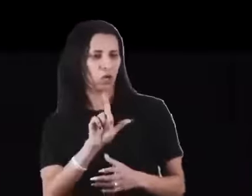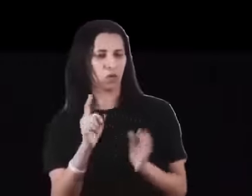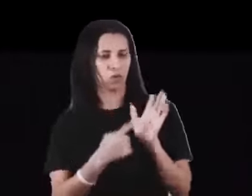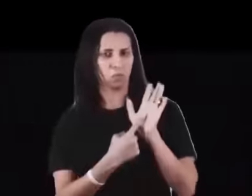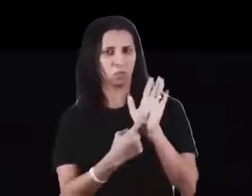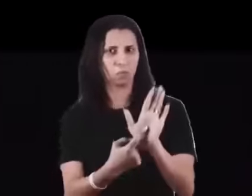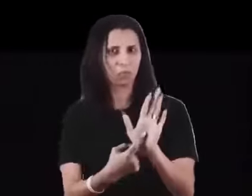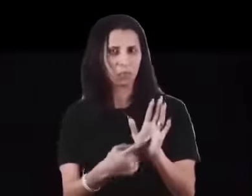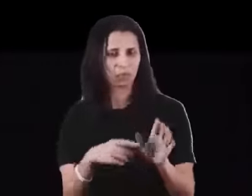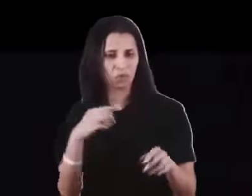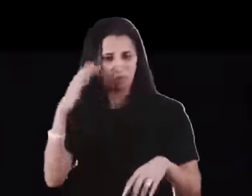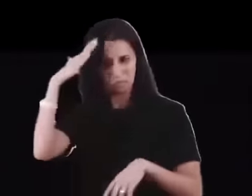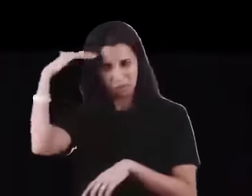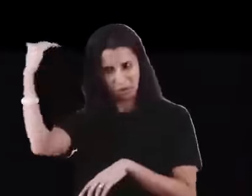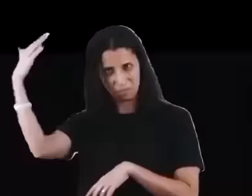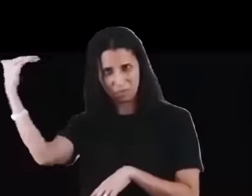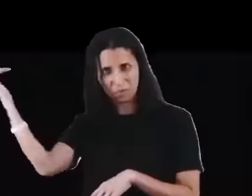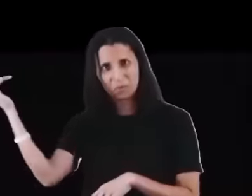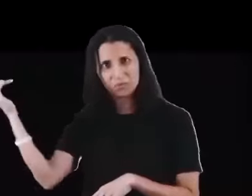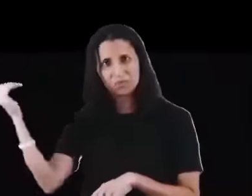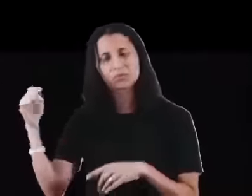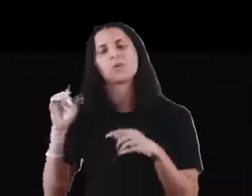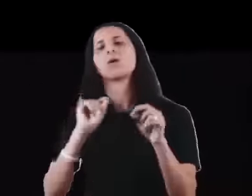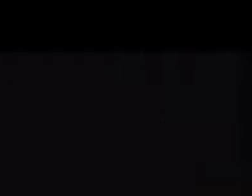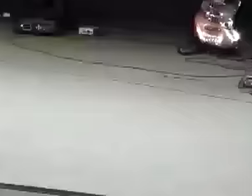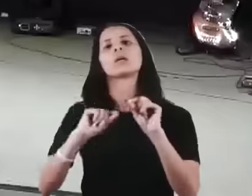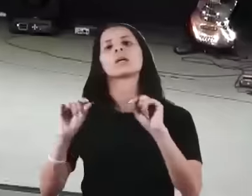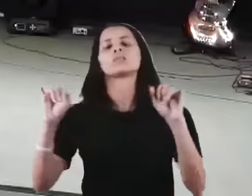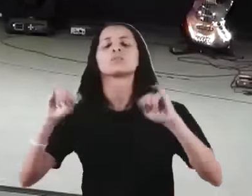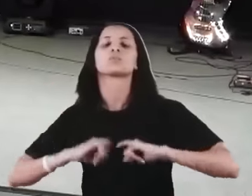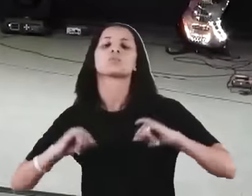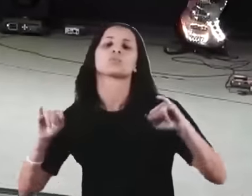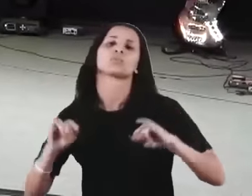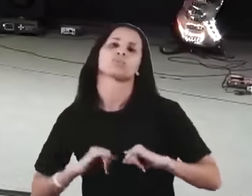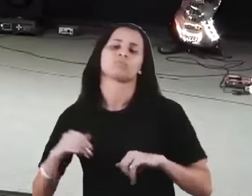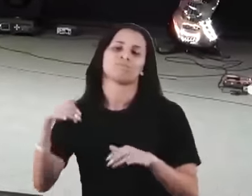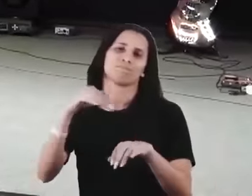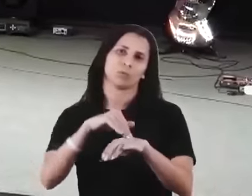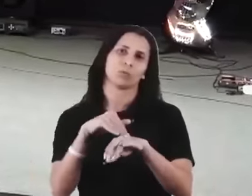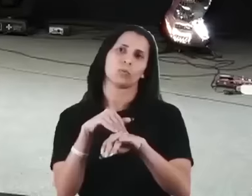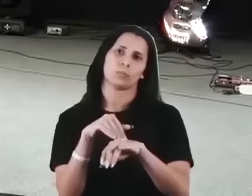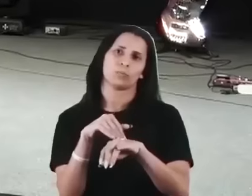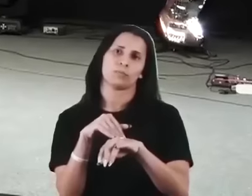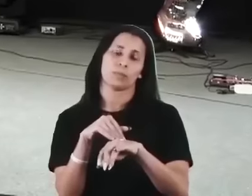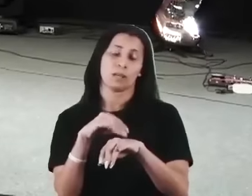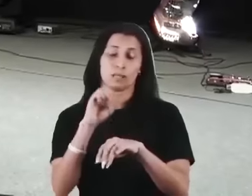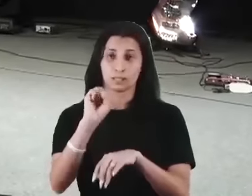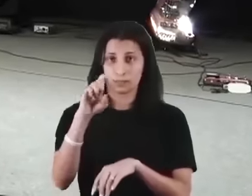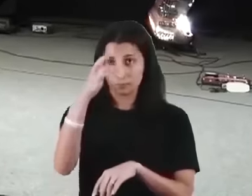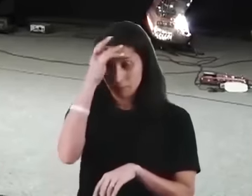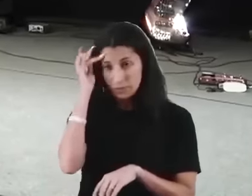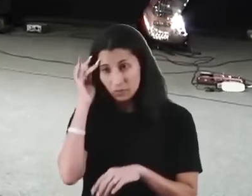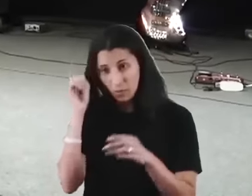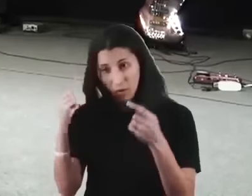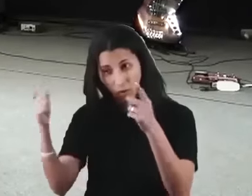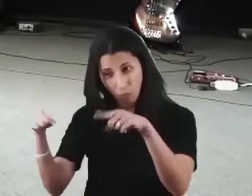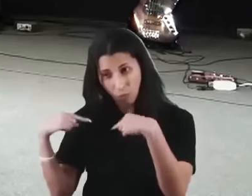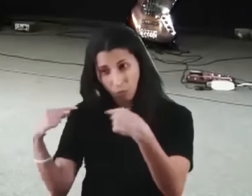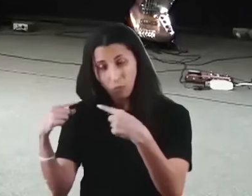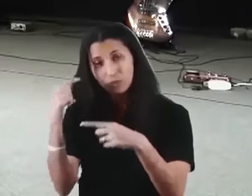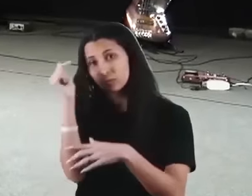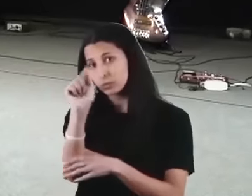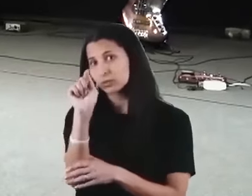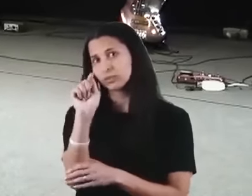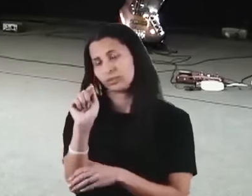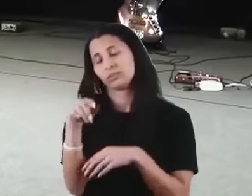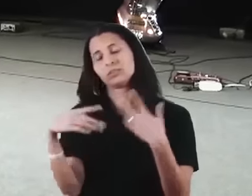metido sabe o que é isso isso é a dor da culpa do que a pessoa fez contra você então ela fala mal de